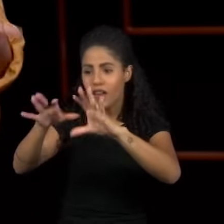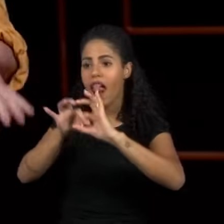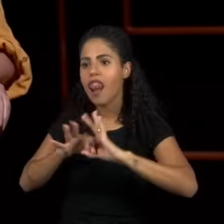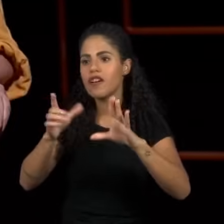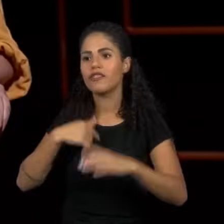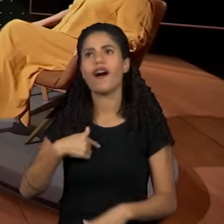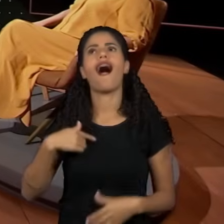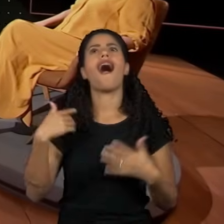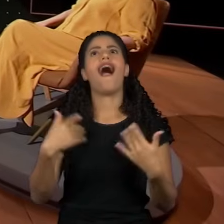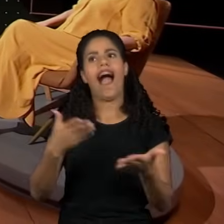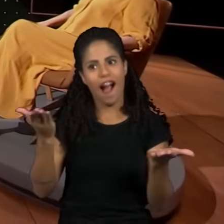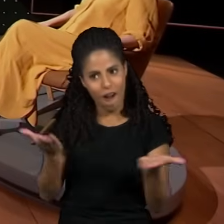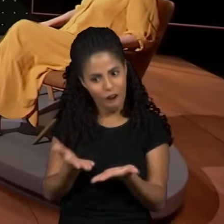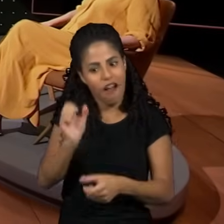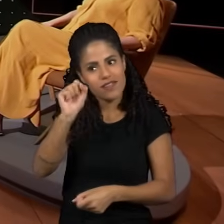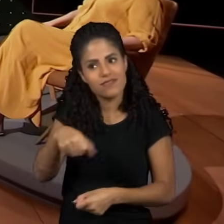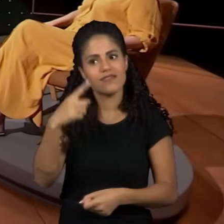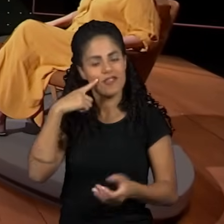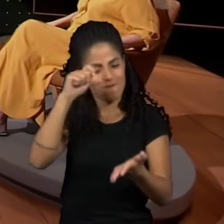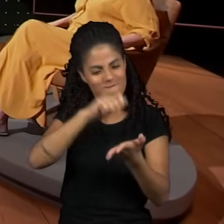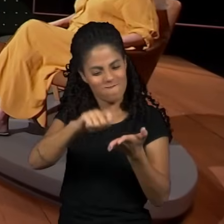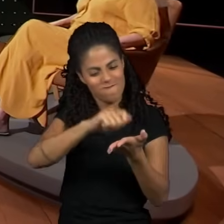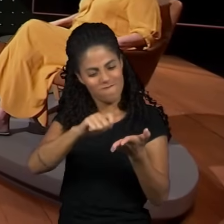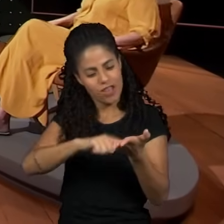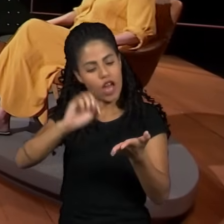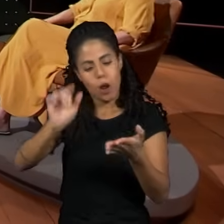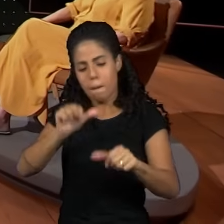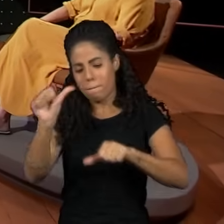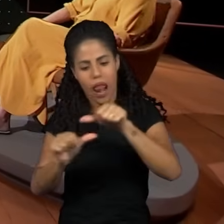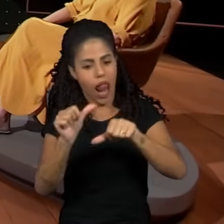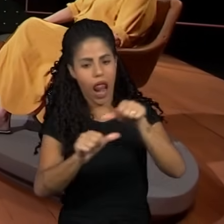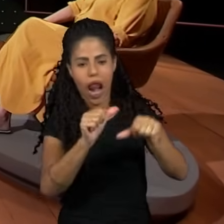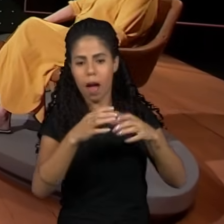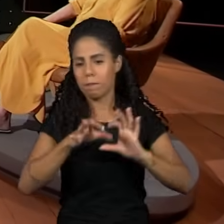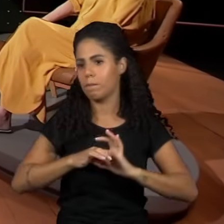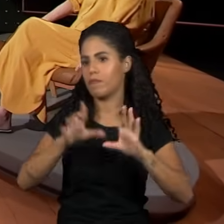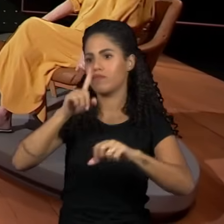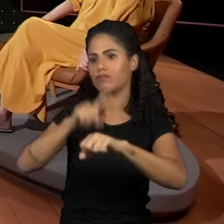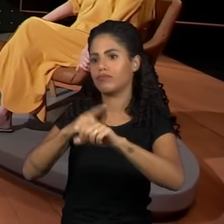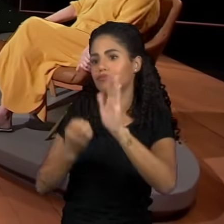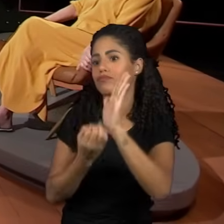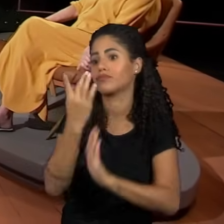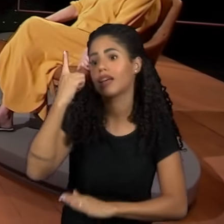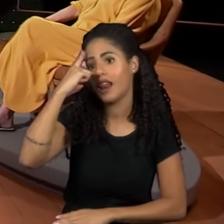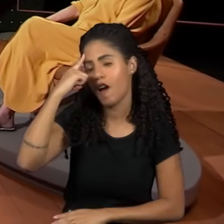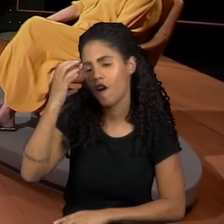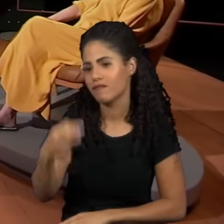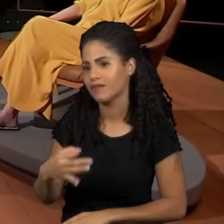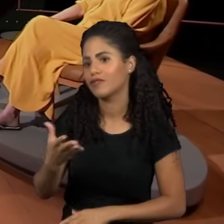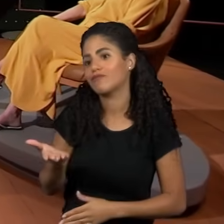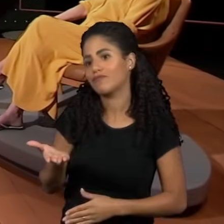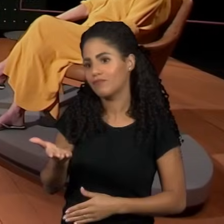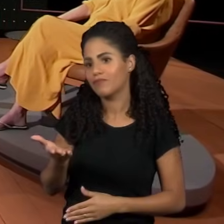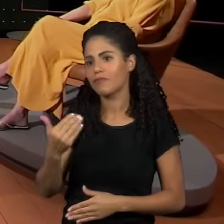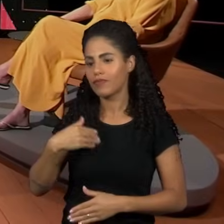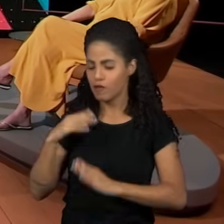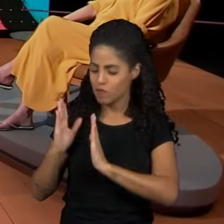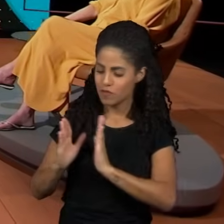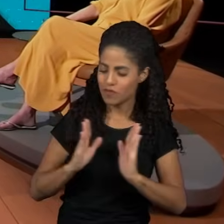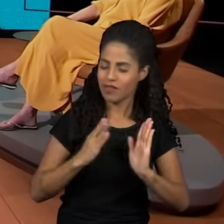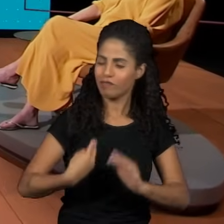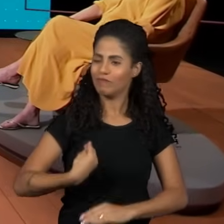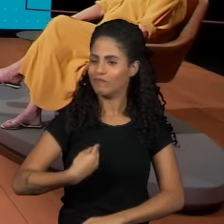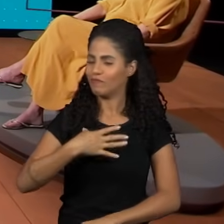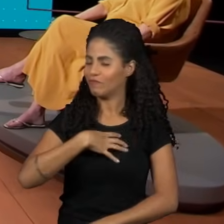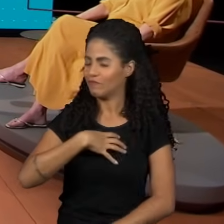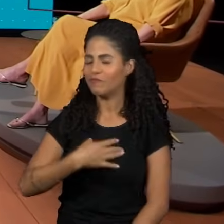aí a coisa funciona. Muito bom. É o seu processo. É o meu processo pessoal, né? É.